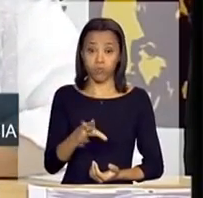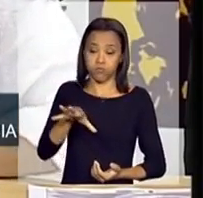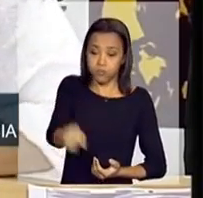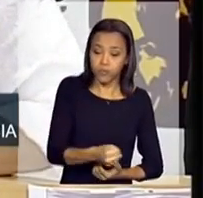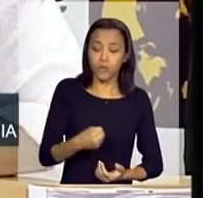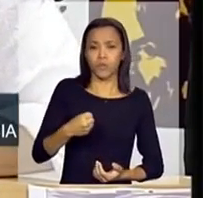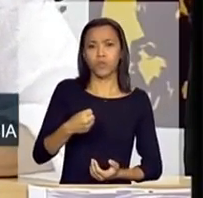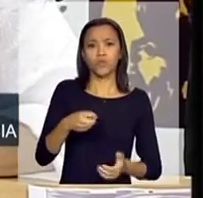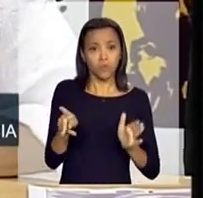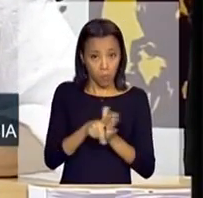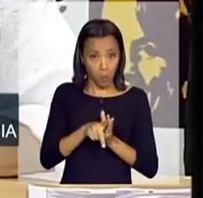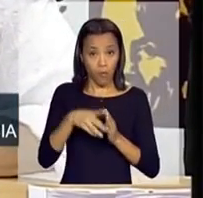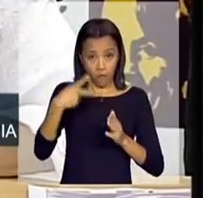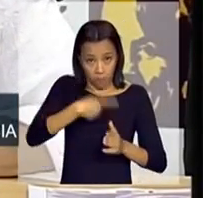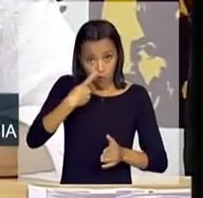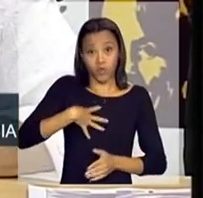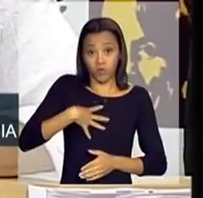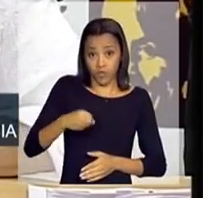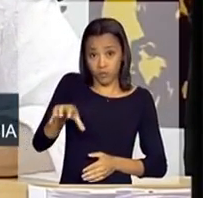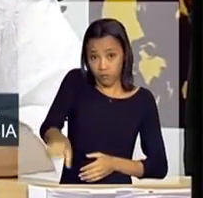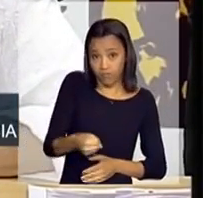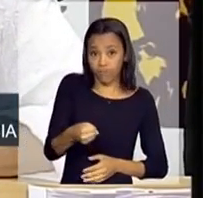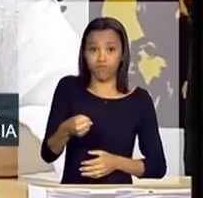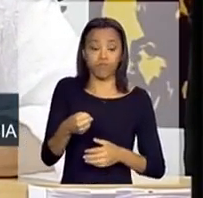de seus próprios filhos,